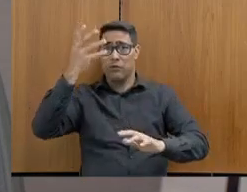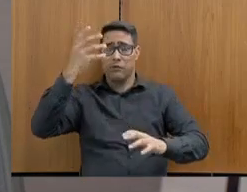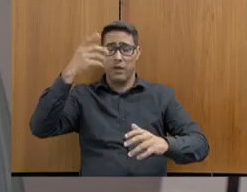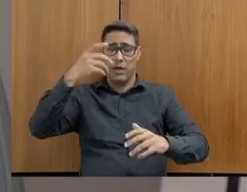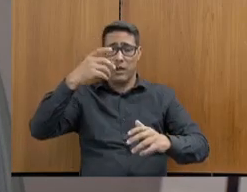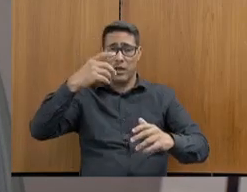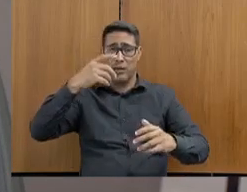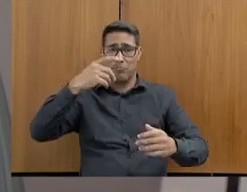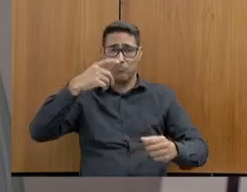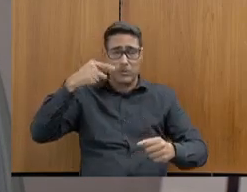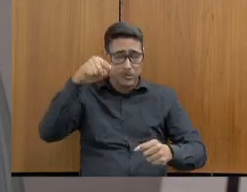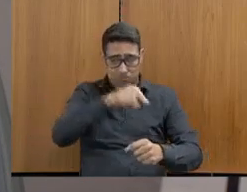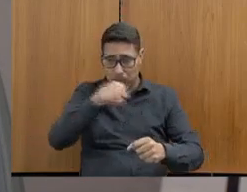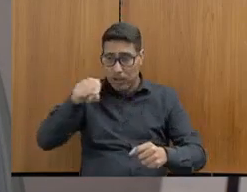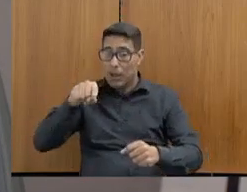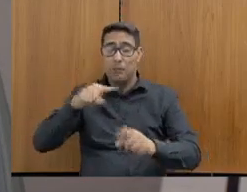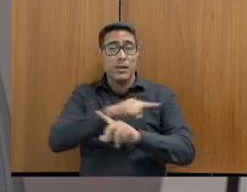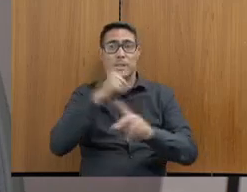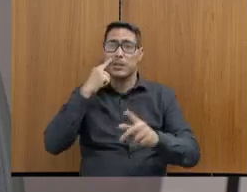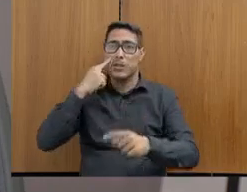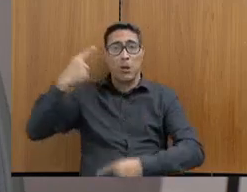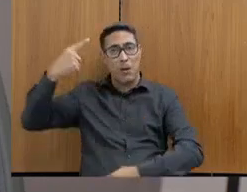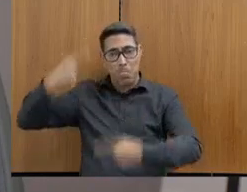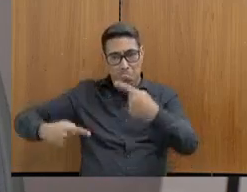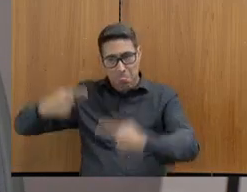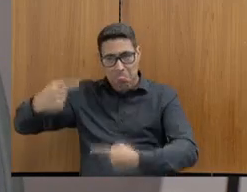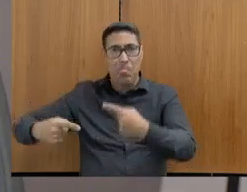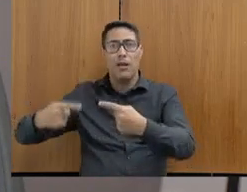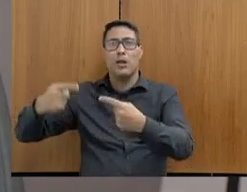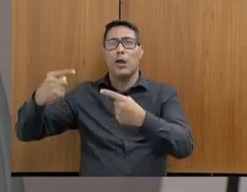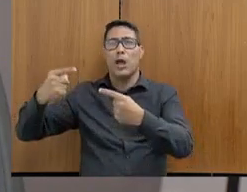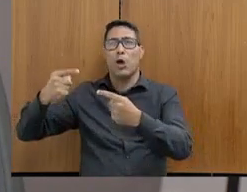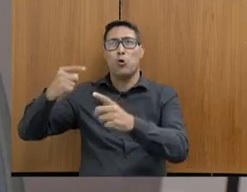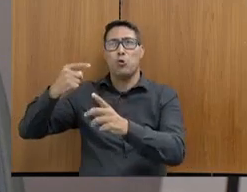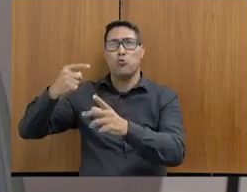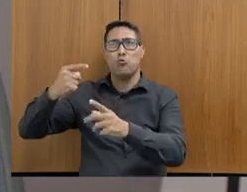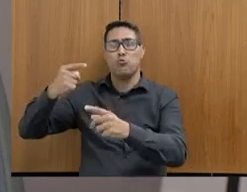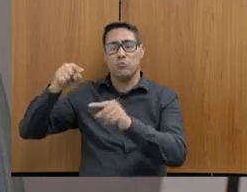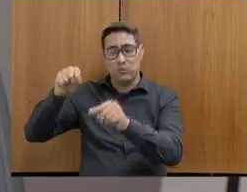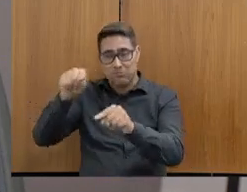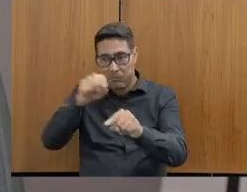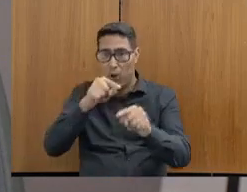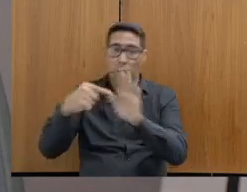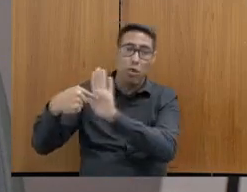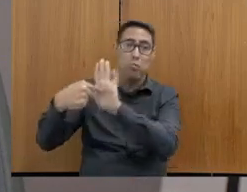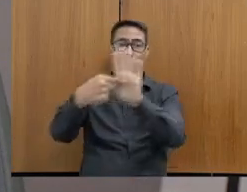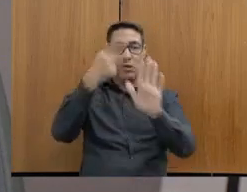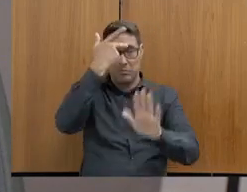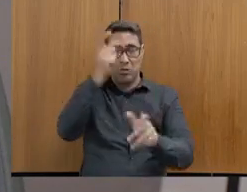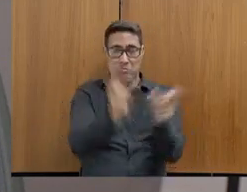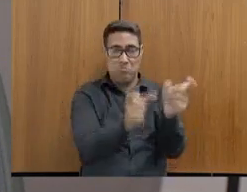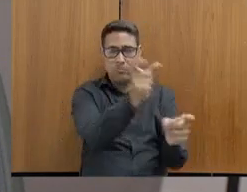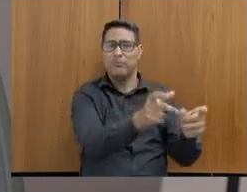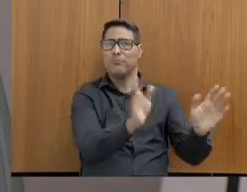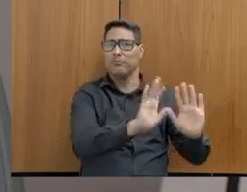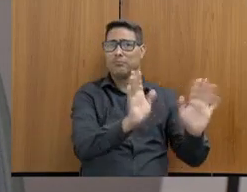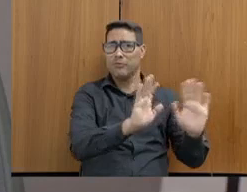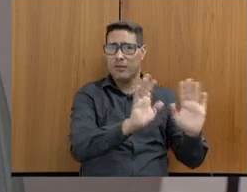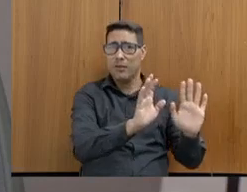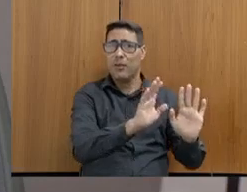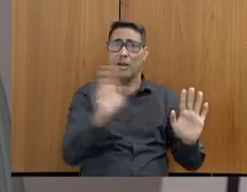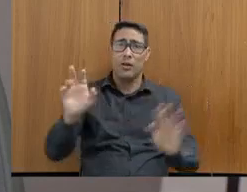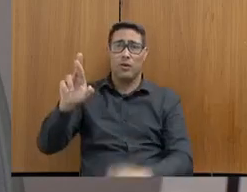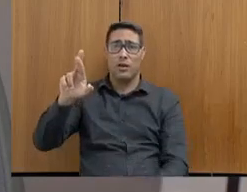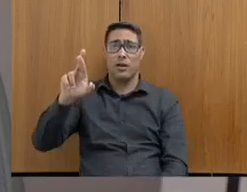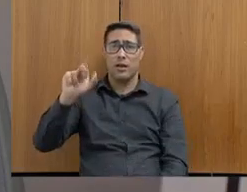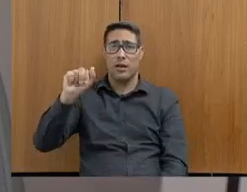não prejul quem quer que seja que a gente não exponha quem quer que seja né inclusive é a Rafaela